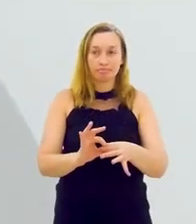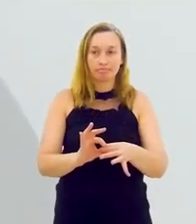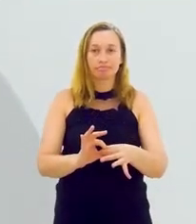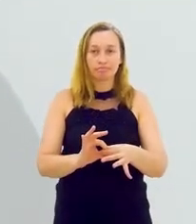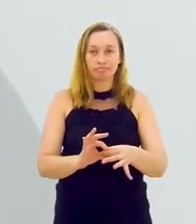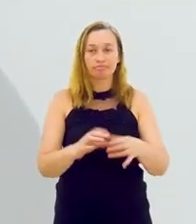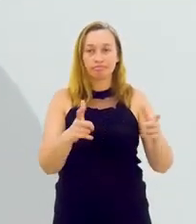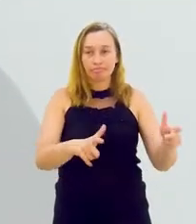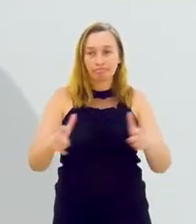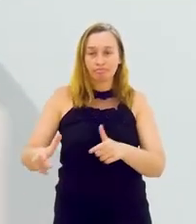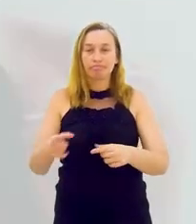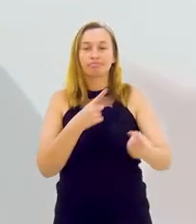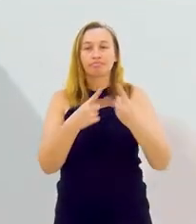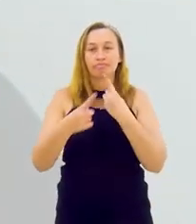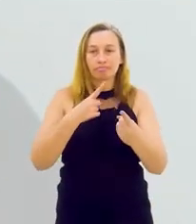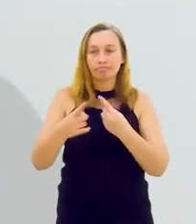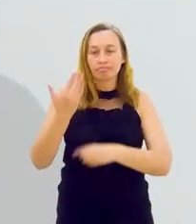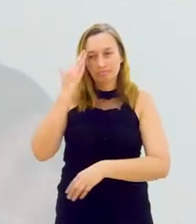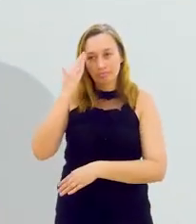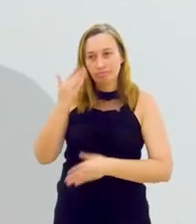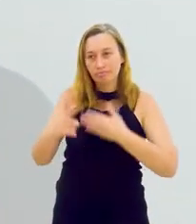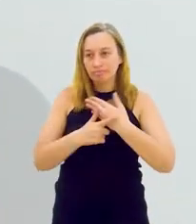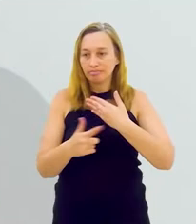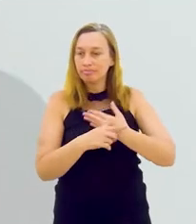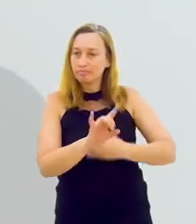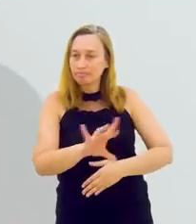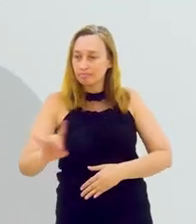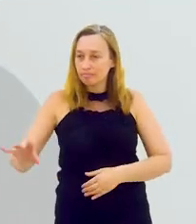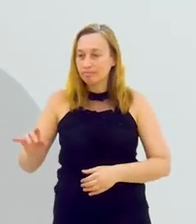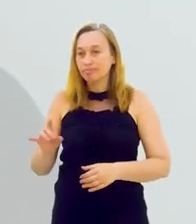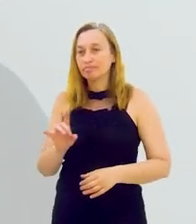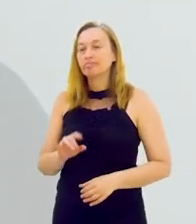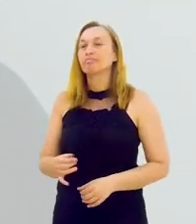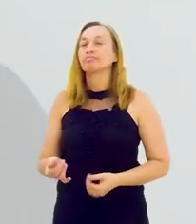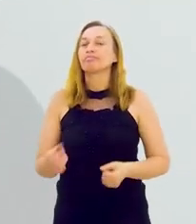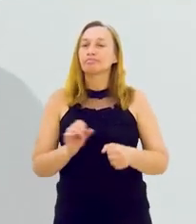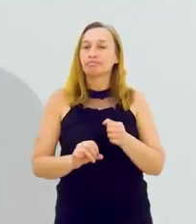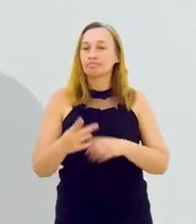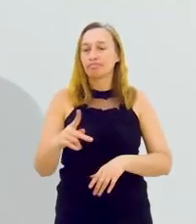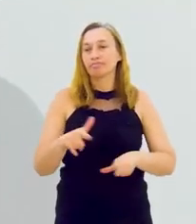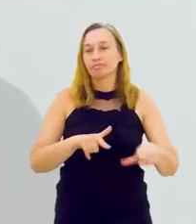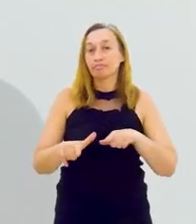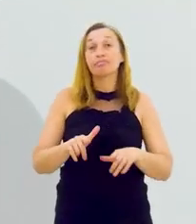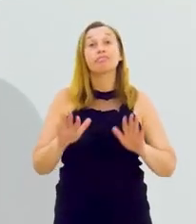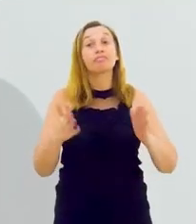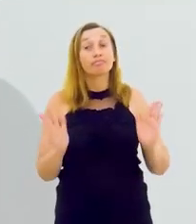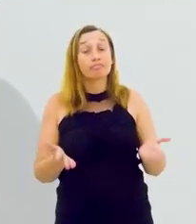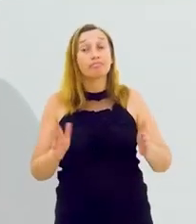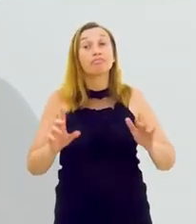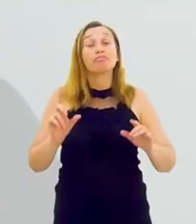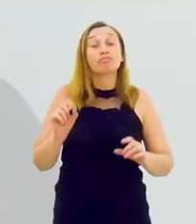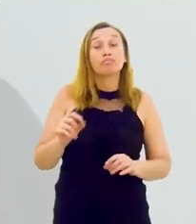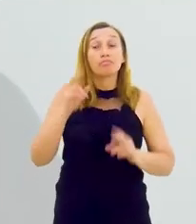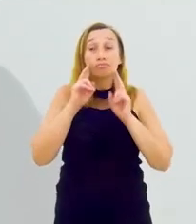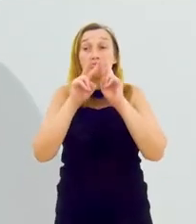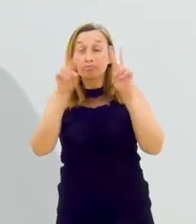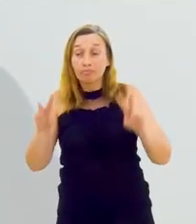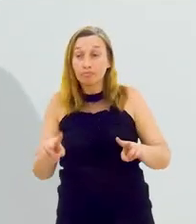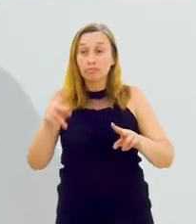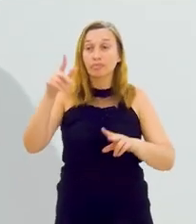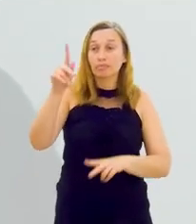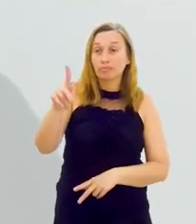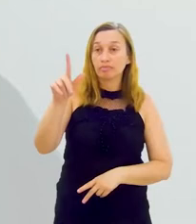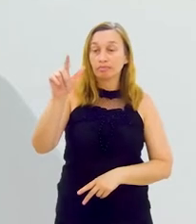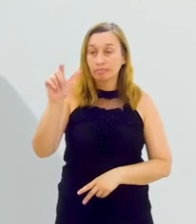em espaços para poder debater e entender o papel de cada um e cada um executar bem esse papel. Agora, o que é esse olhar de plataforma que